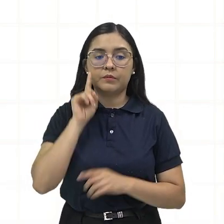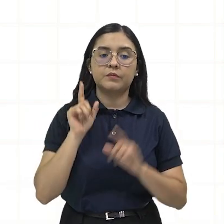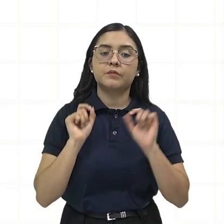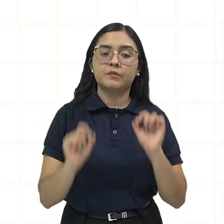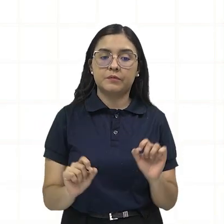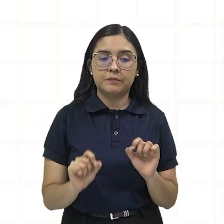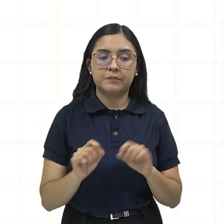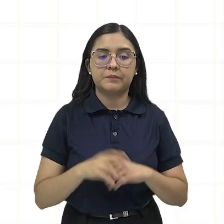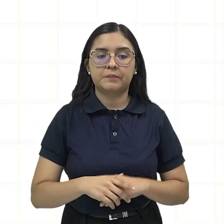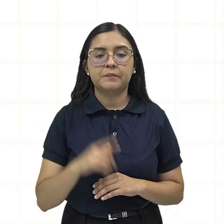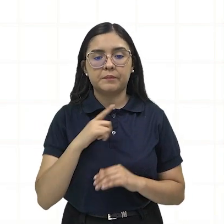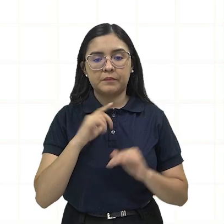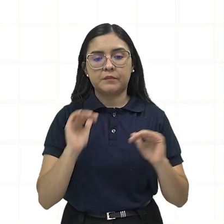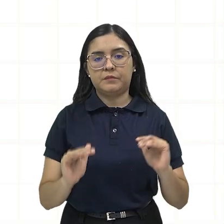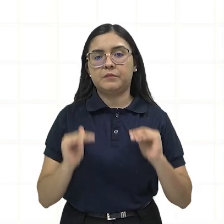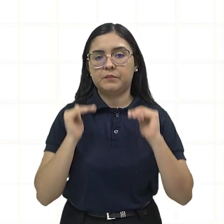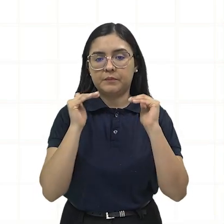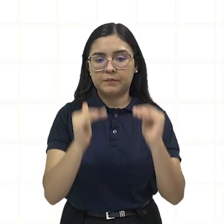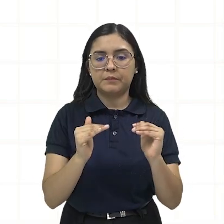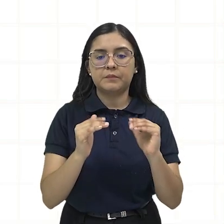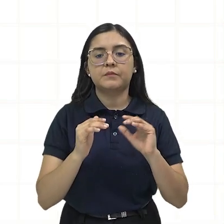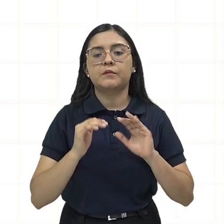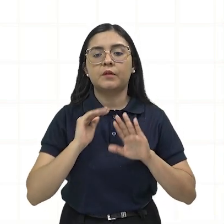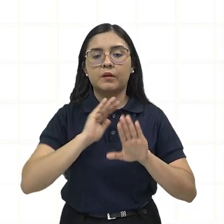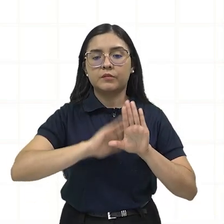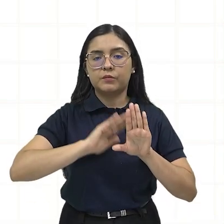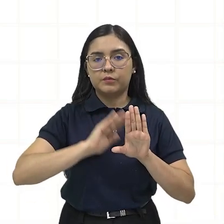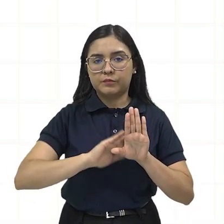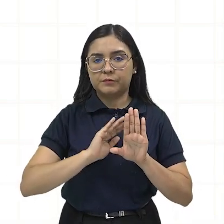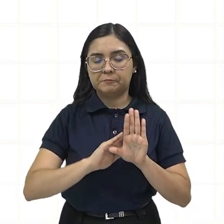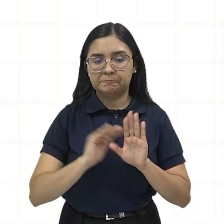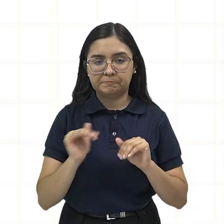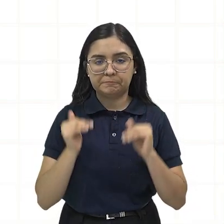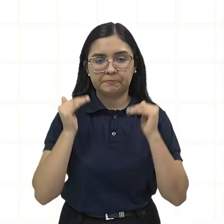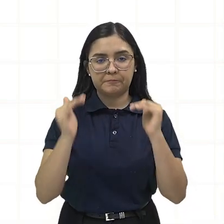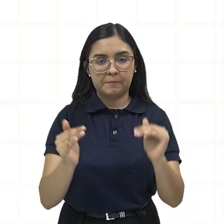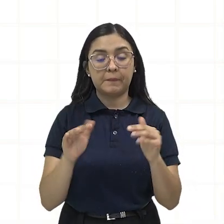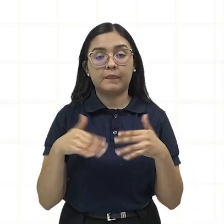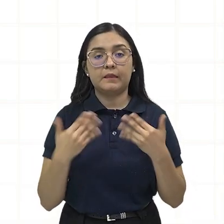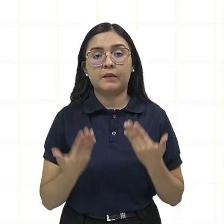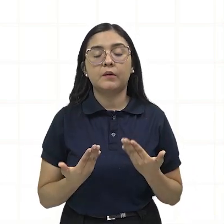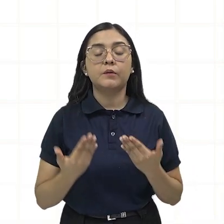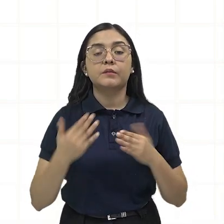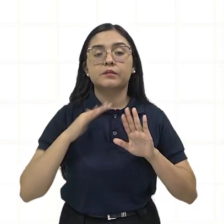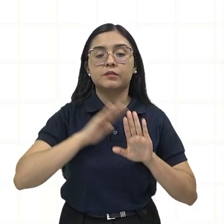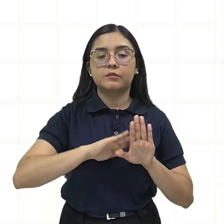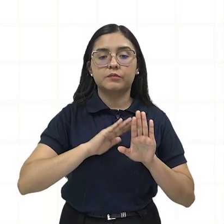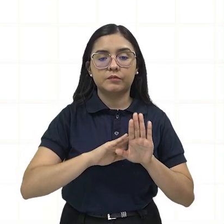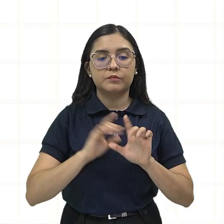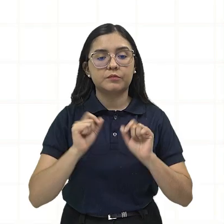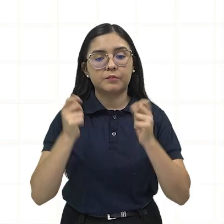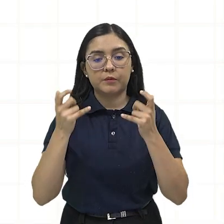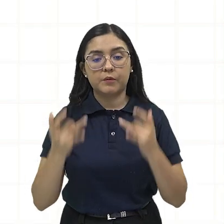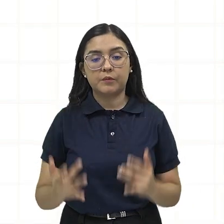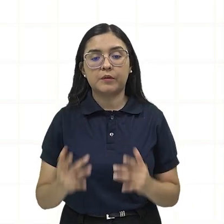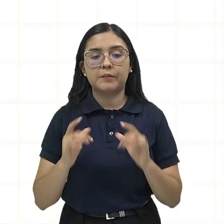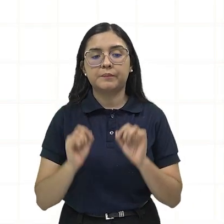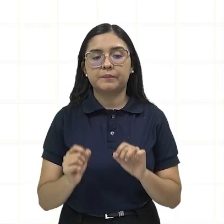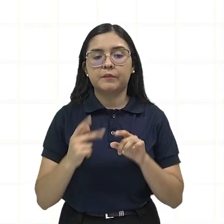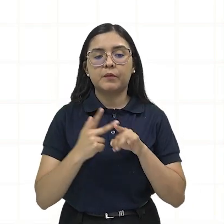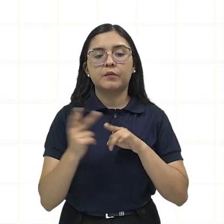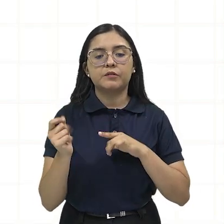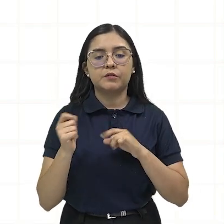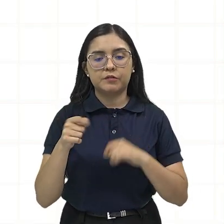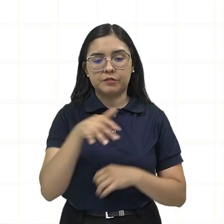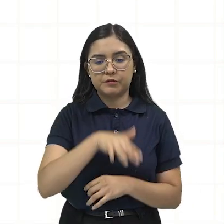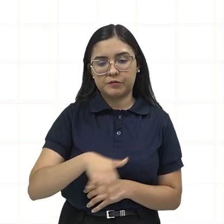a superioridade de sua ideologia. Essa ideologia justificou a conquista de